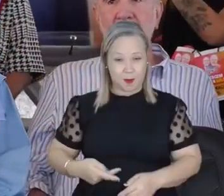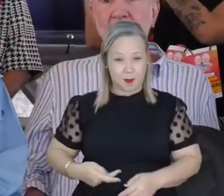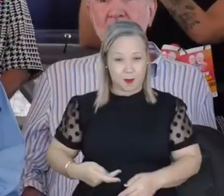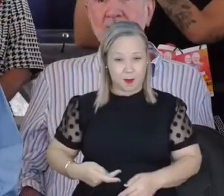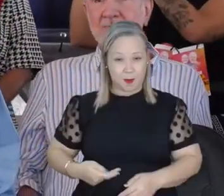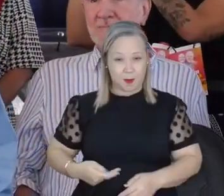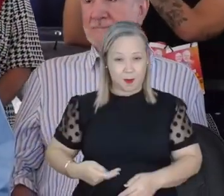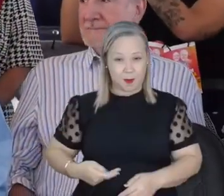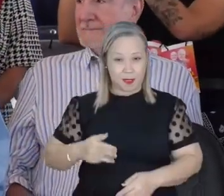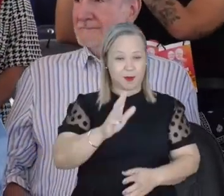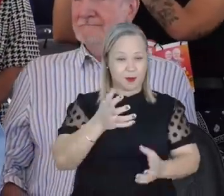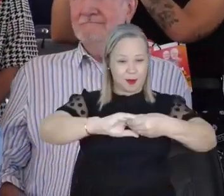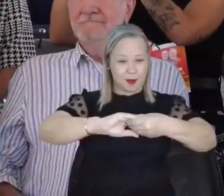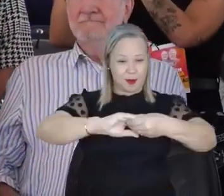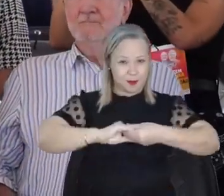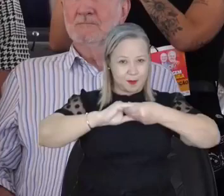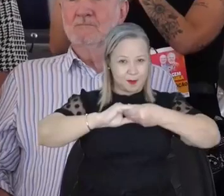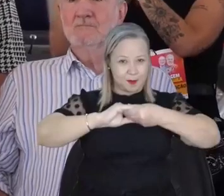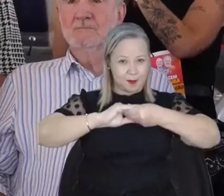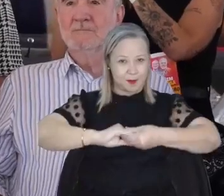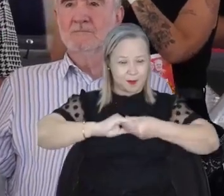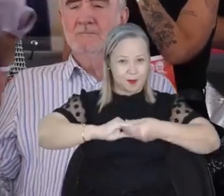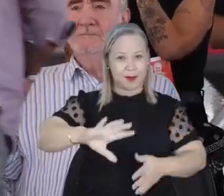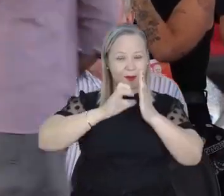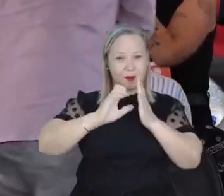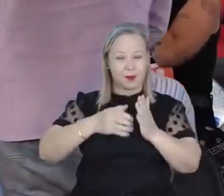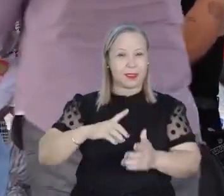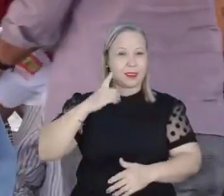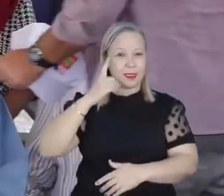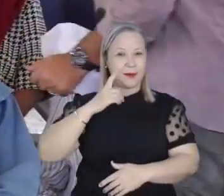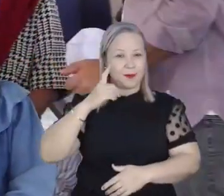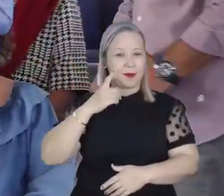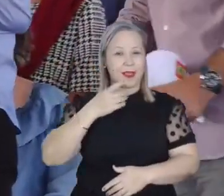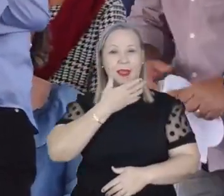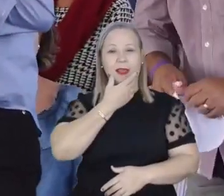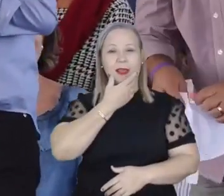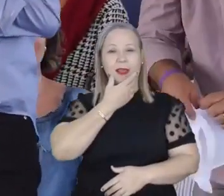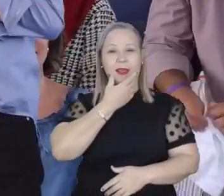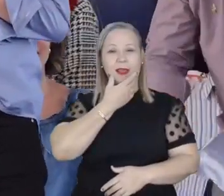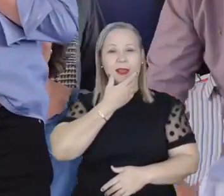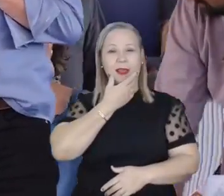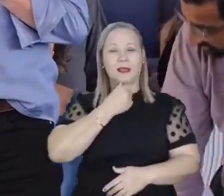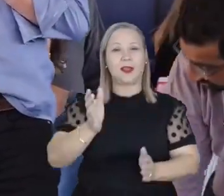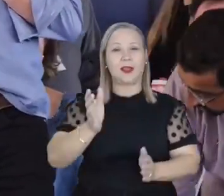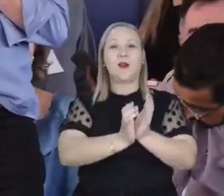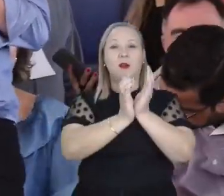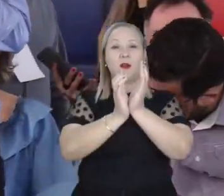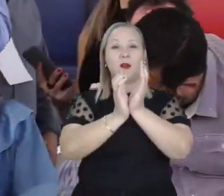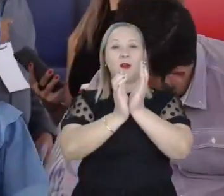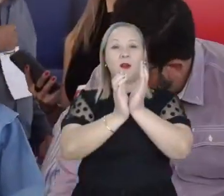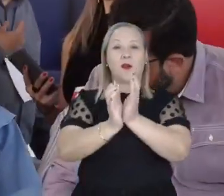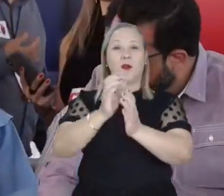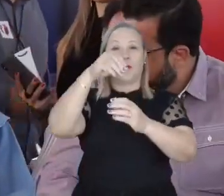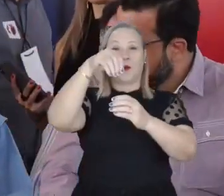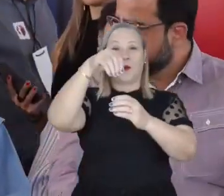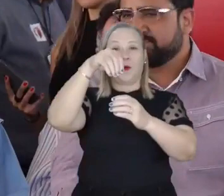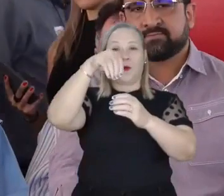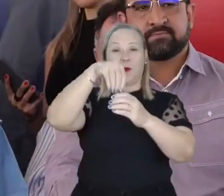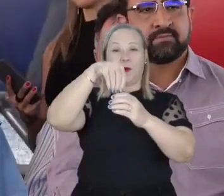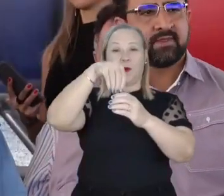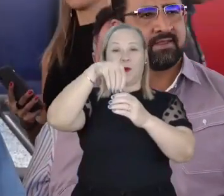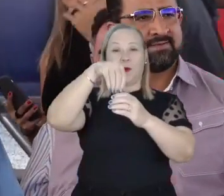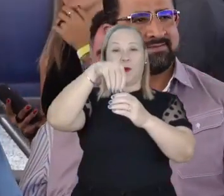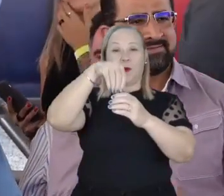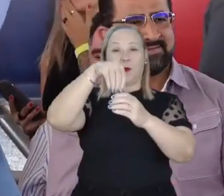partidos e deputados e deputadas que pertencem ao time do presidente Lula, que vai ajudar o Lula a governar a partir do dia 1º